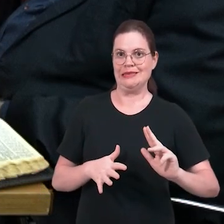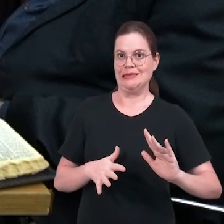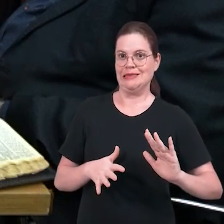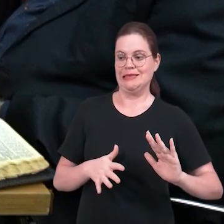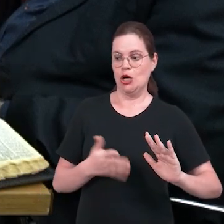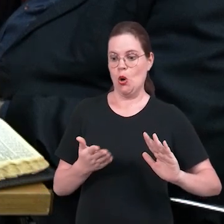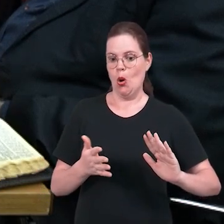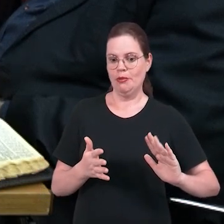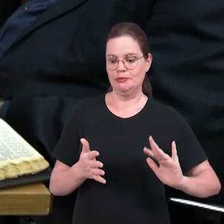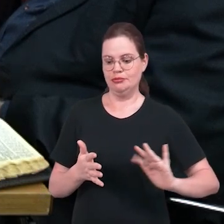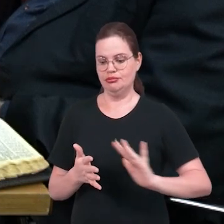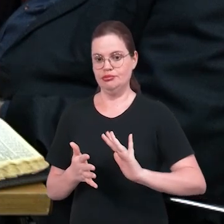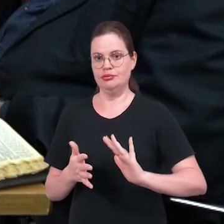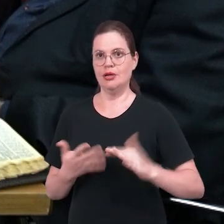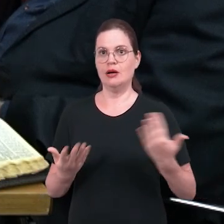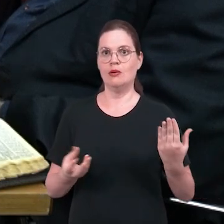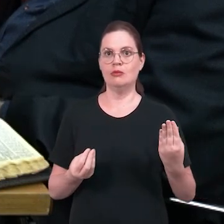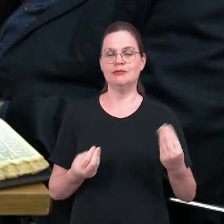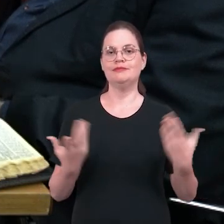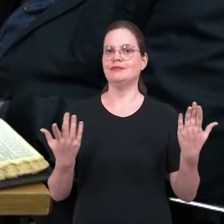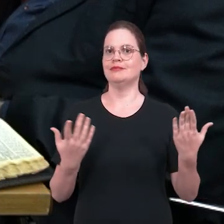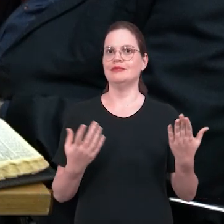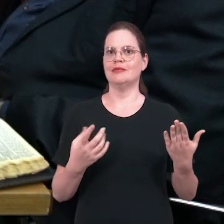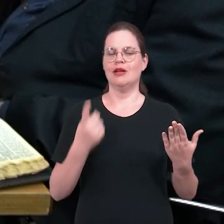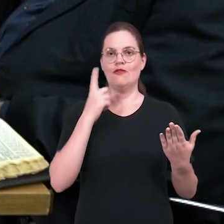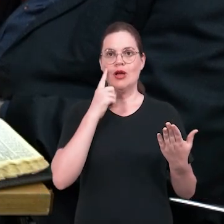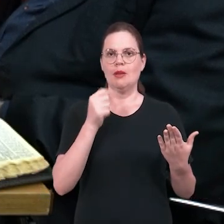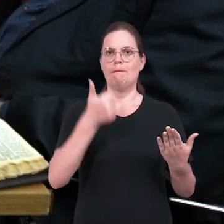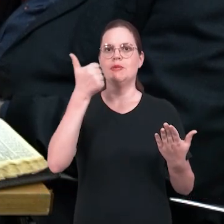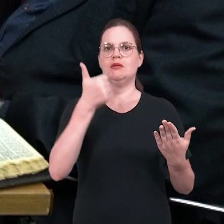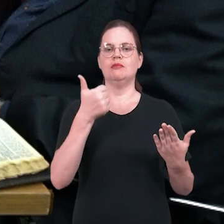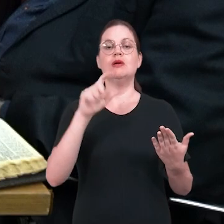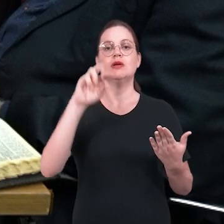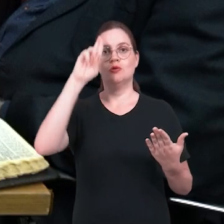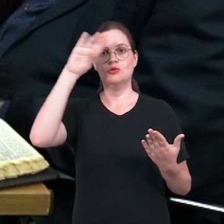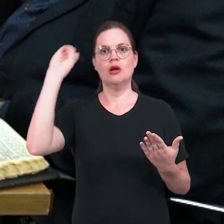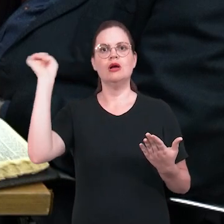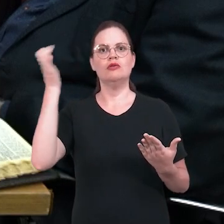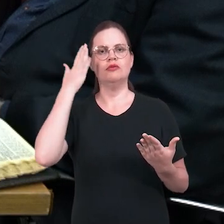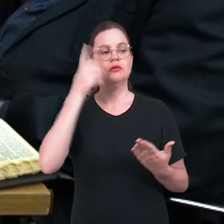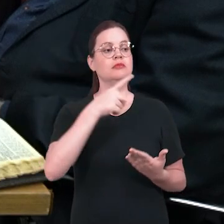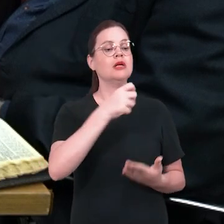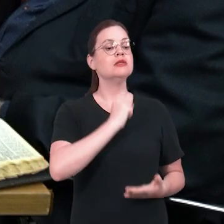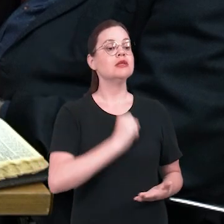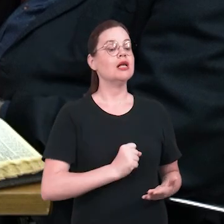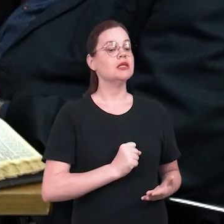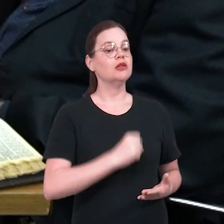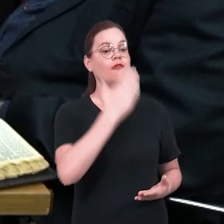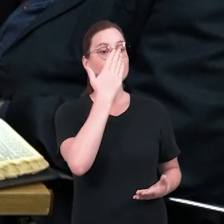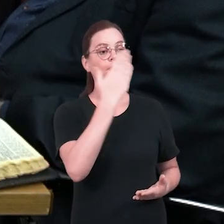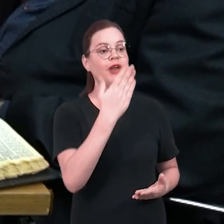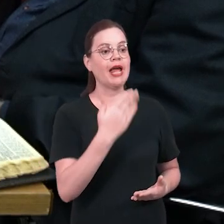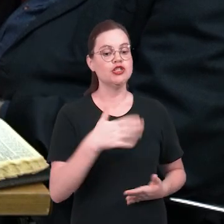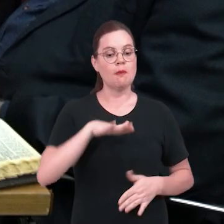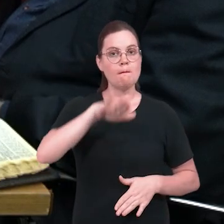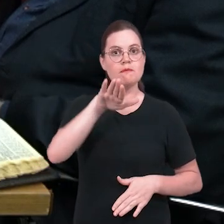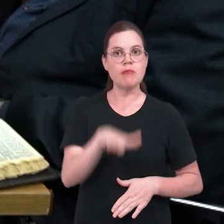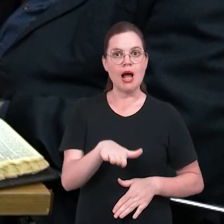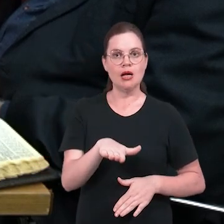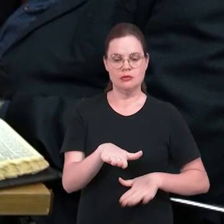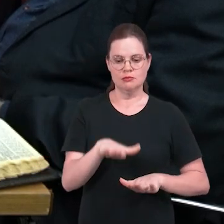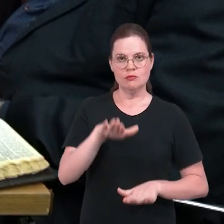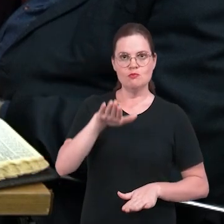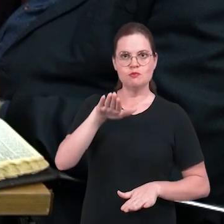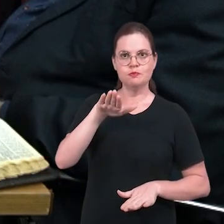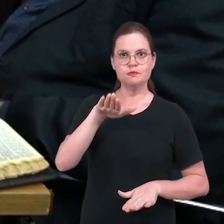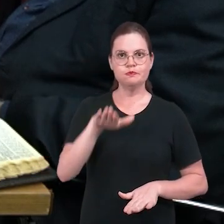outro. Deixa passar. Mas primeiro foi a orientação. O sacerdote bota o pé na frente primeiro. Quando